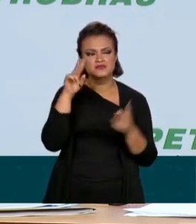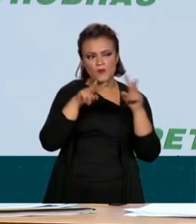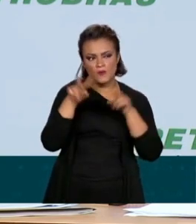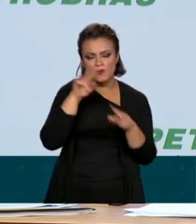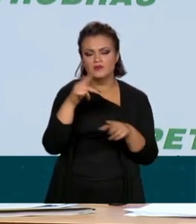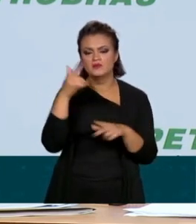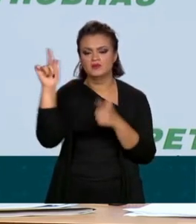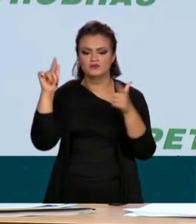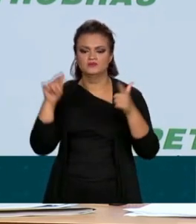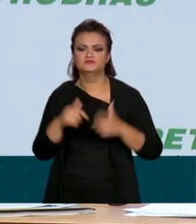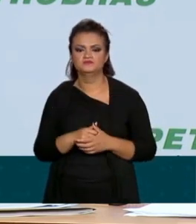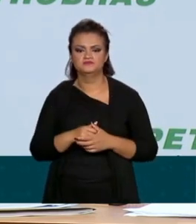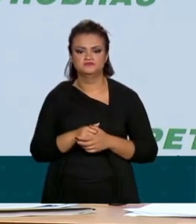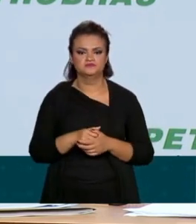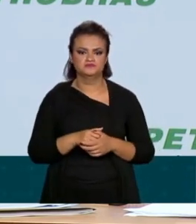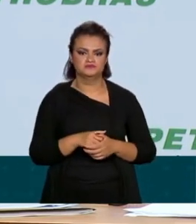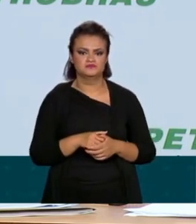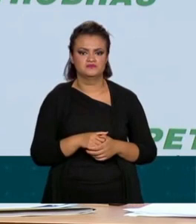coisas,